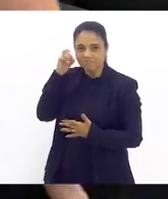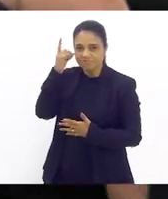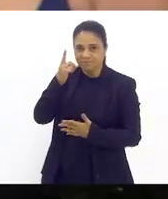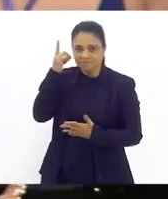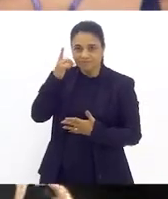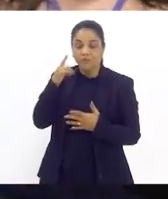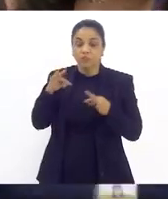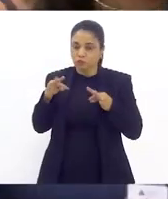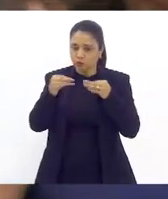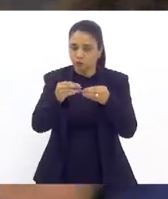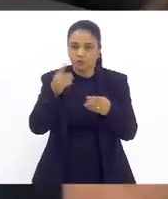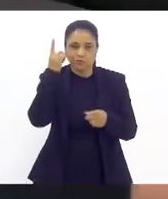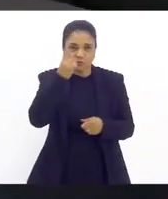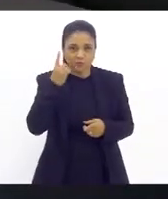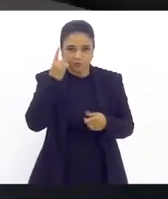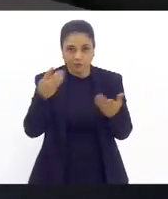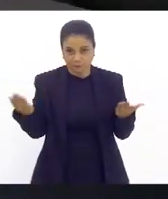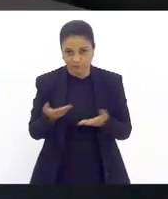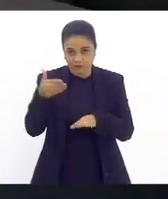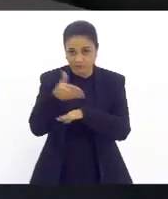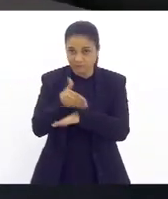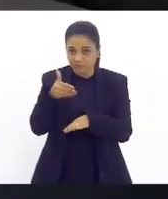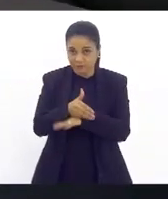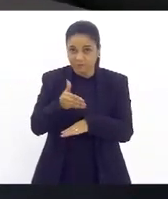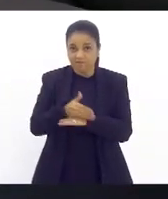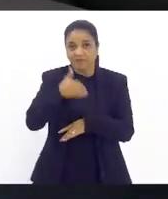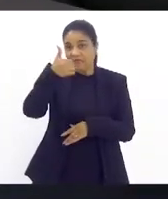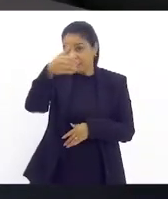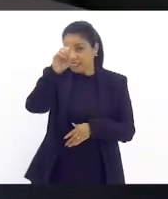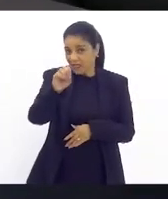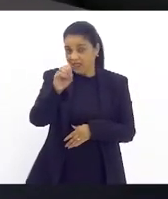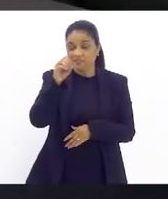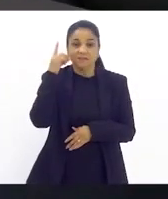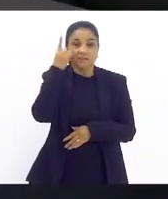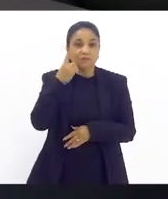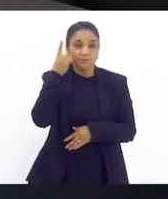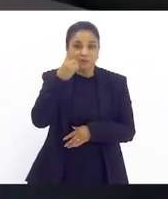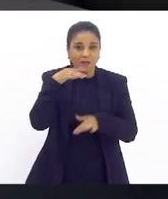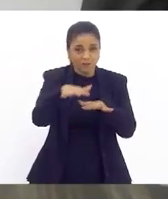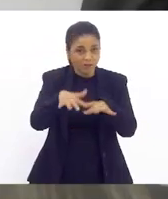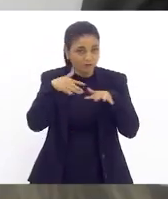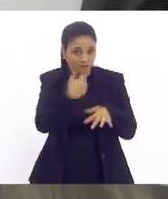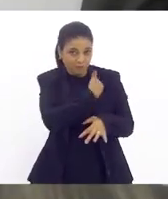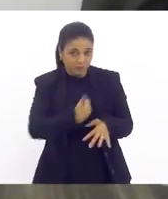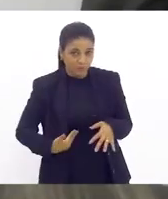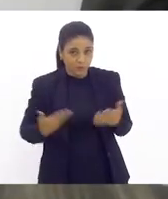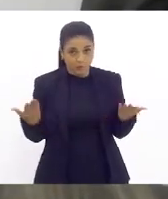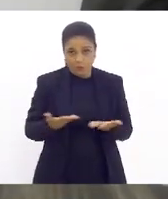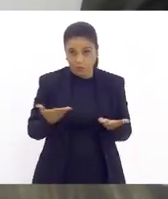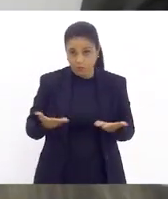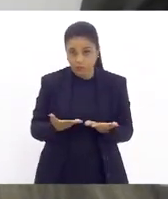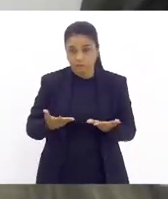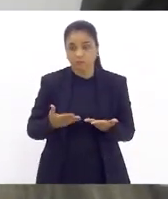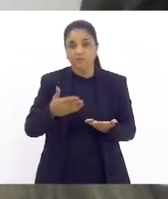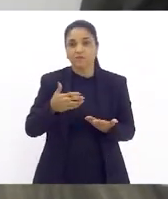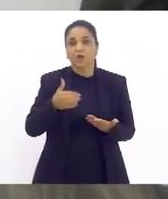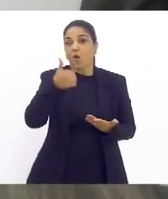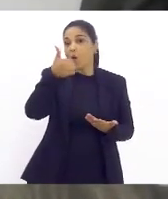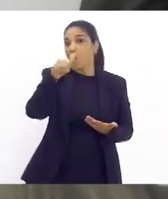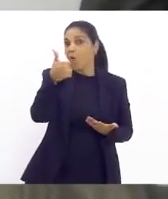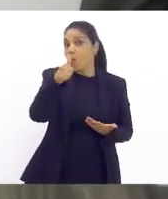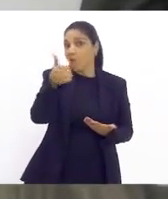deputados presentes nós tivemos aqui 10 deputados nessa audiência o que como 11 Obrigada